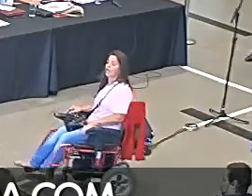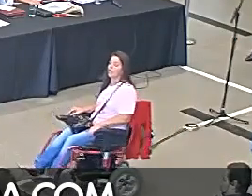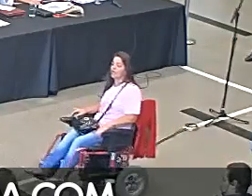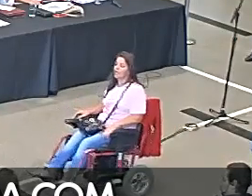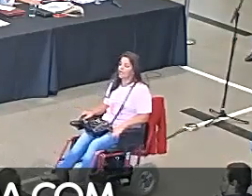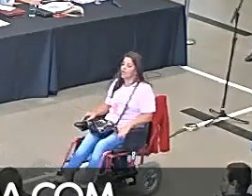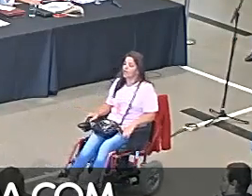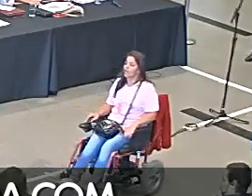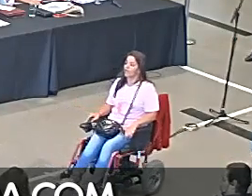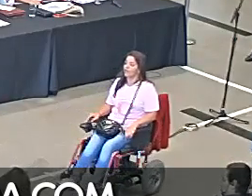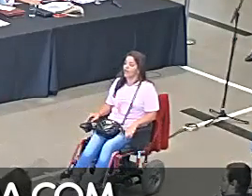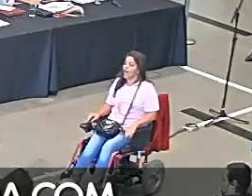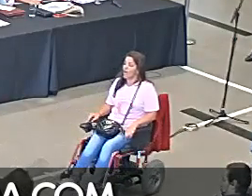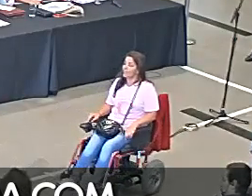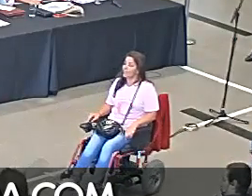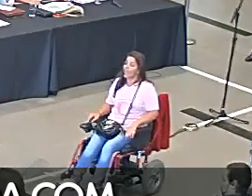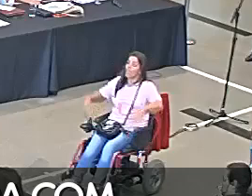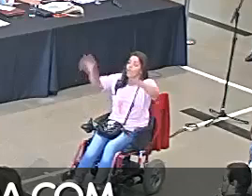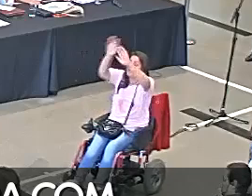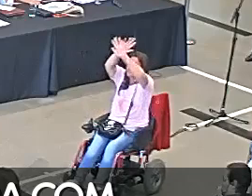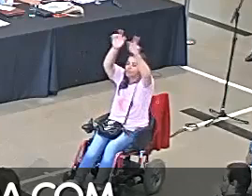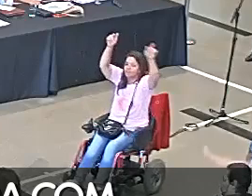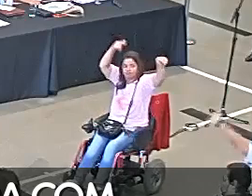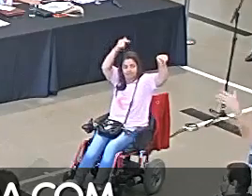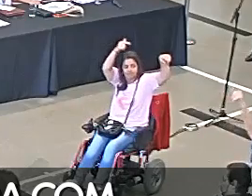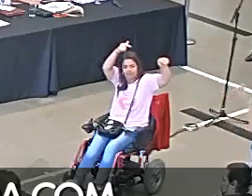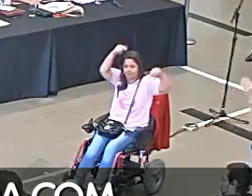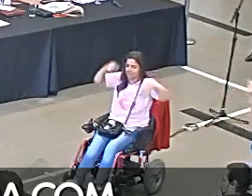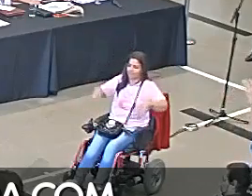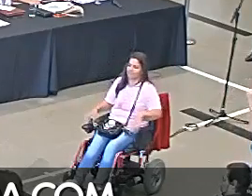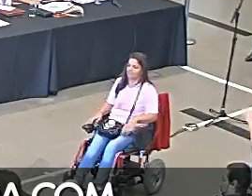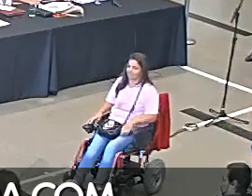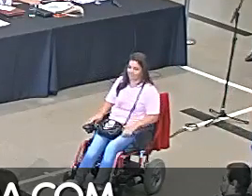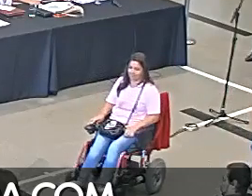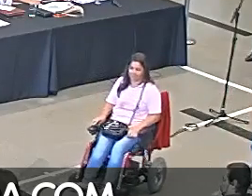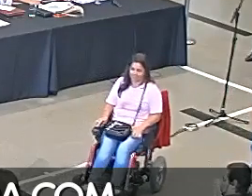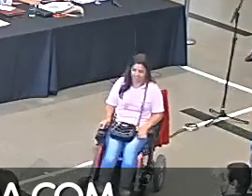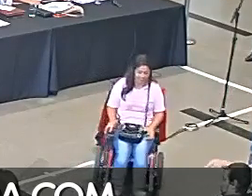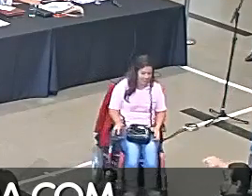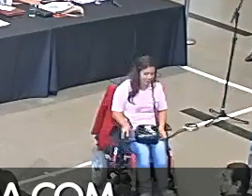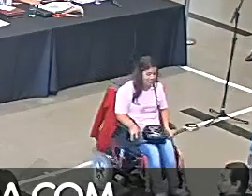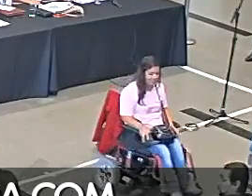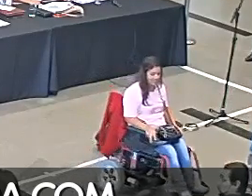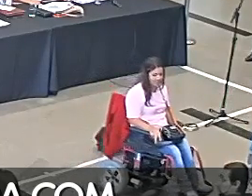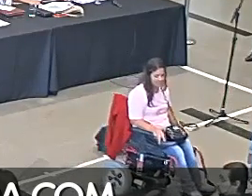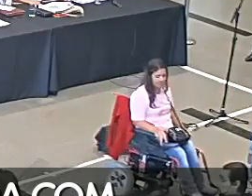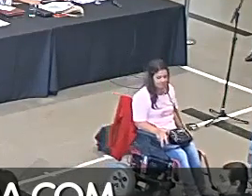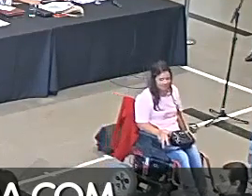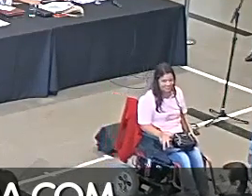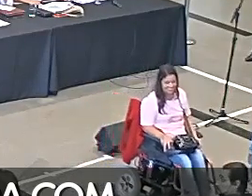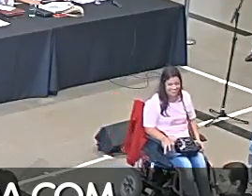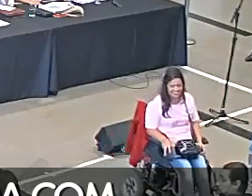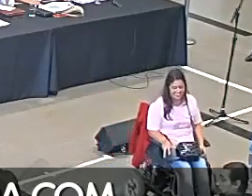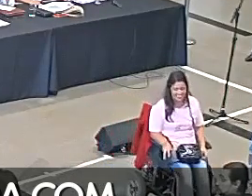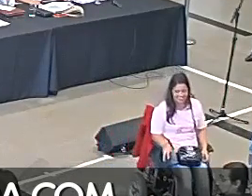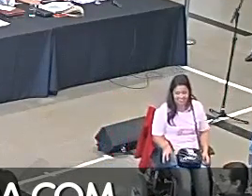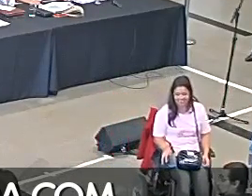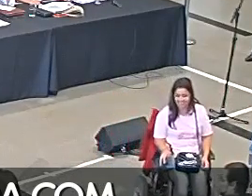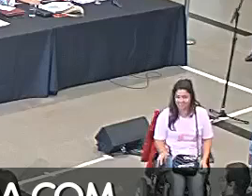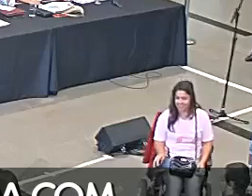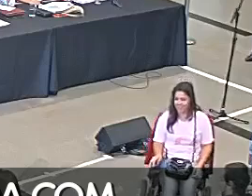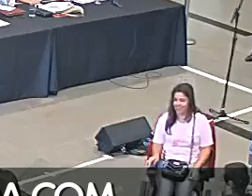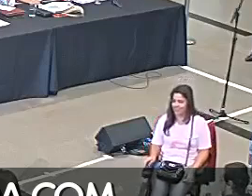falar sobre para me promover e sim porque tá na na minha essência e tá no ar que eu respiro a defesa de direito das